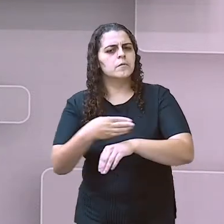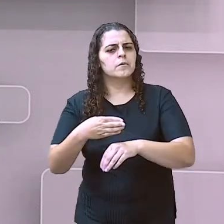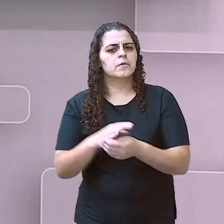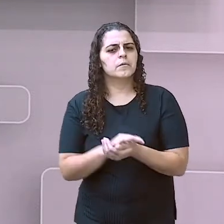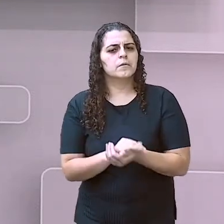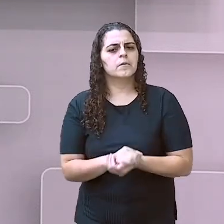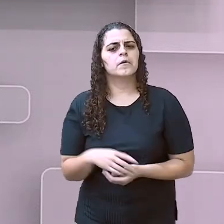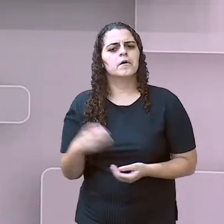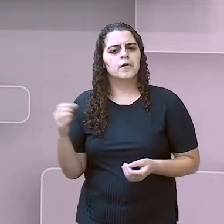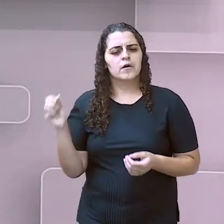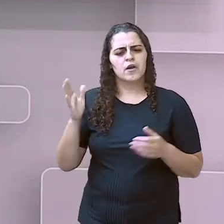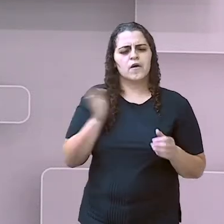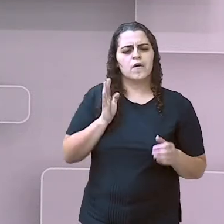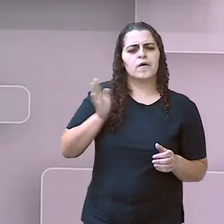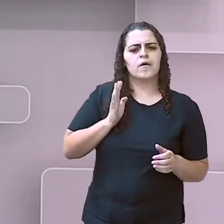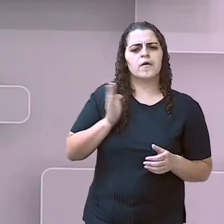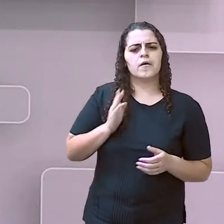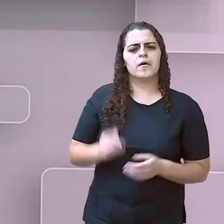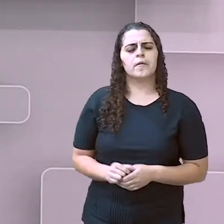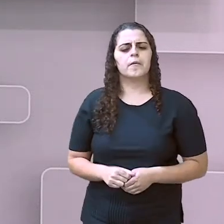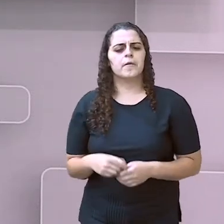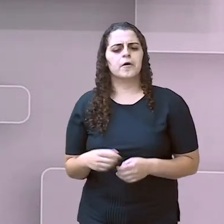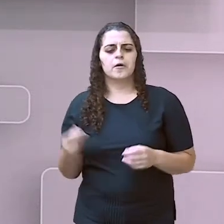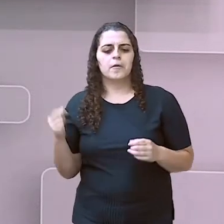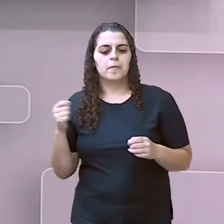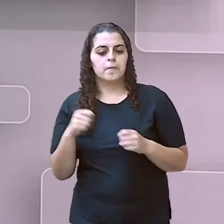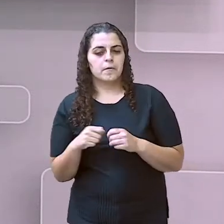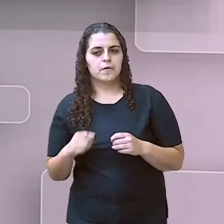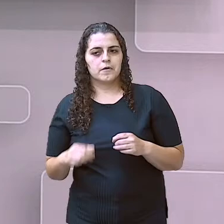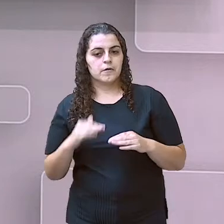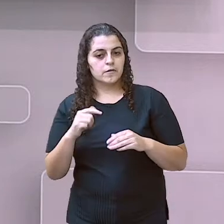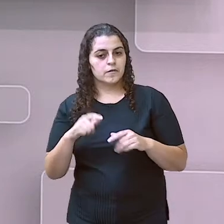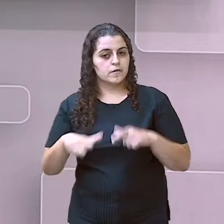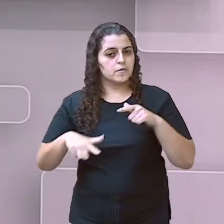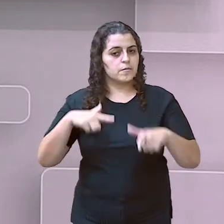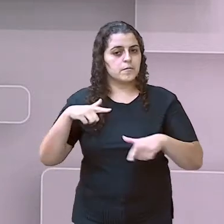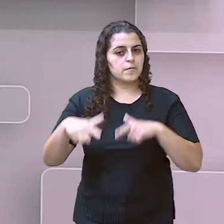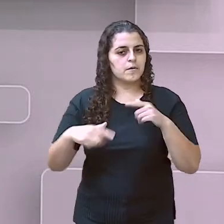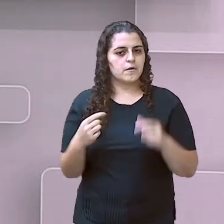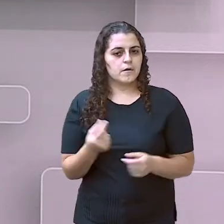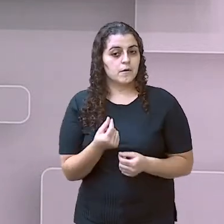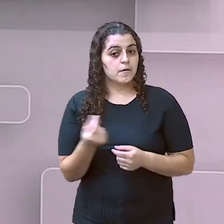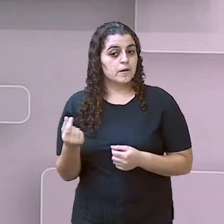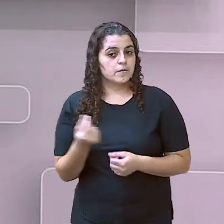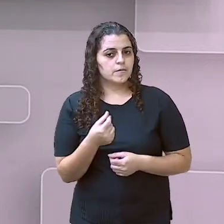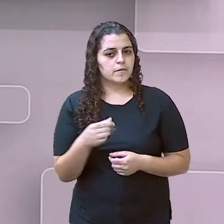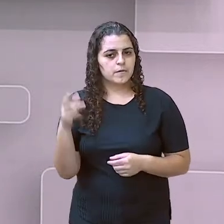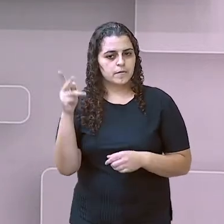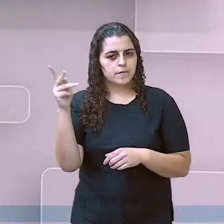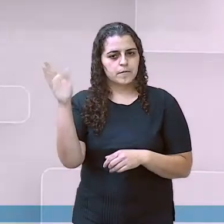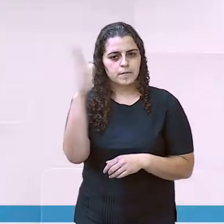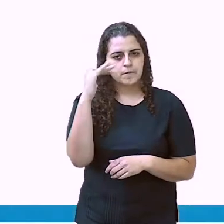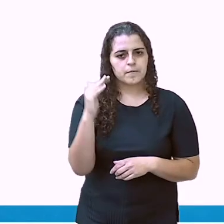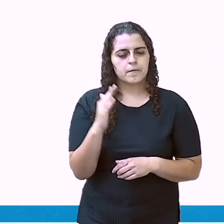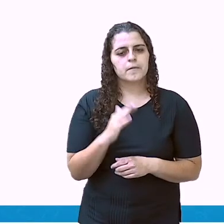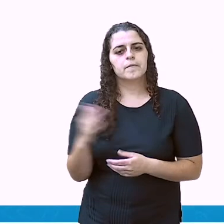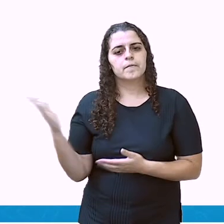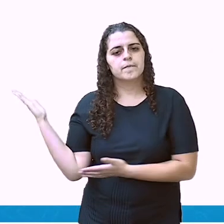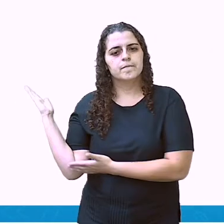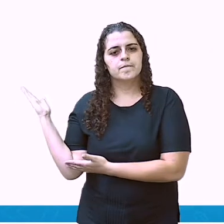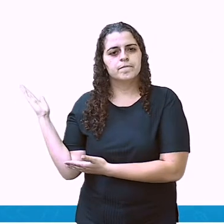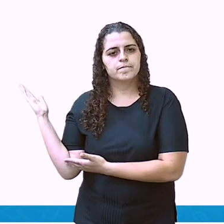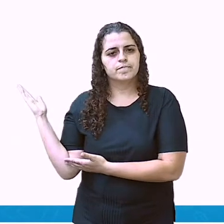homens ricos e tal, para poder colonizar o país. Vamos ler o slide junto comigo? Vamos